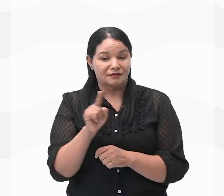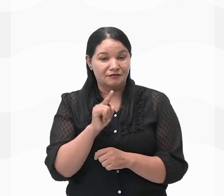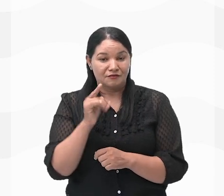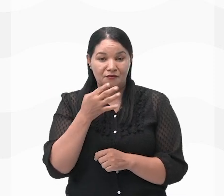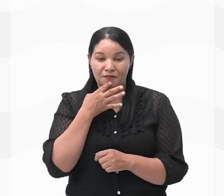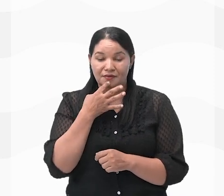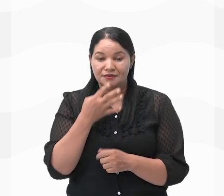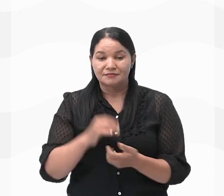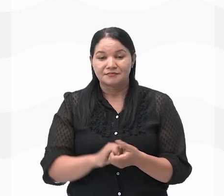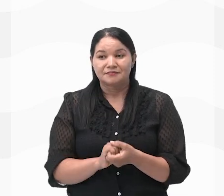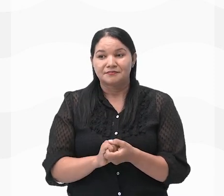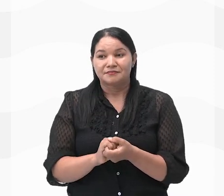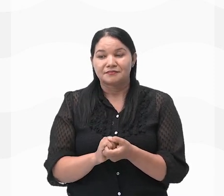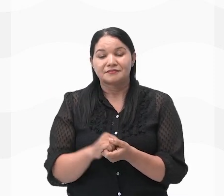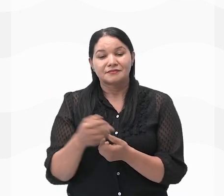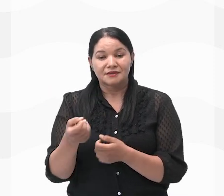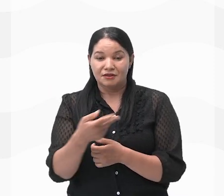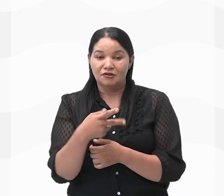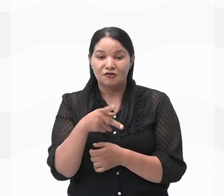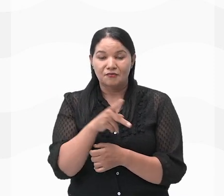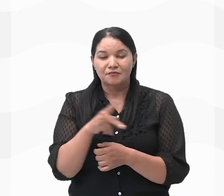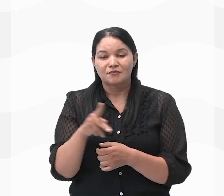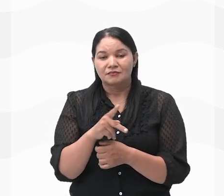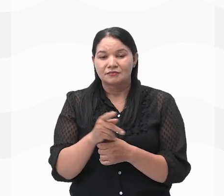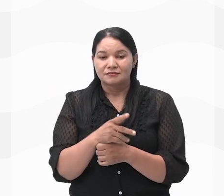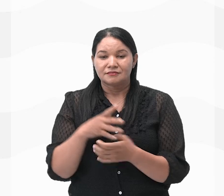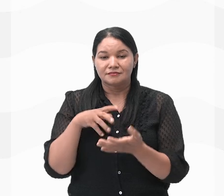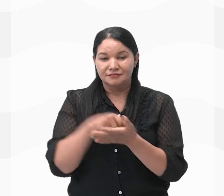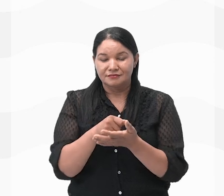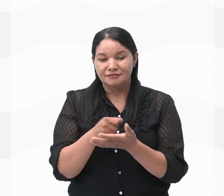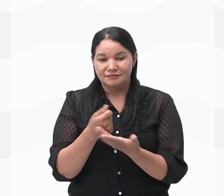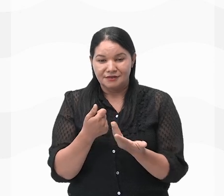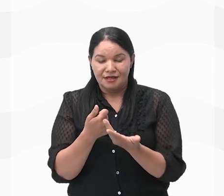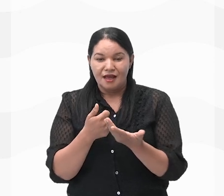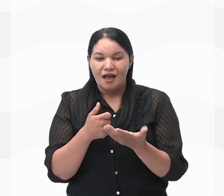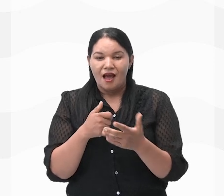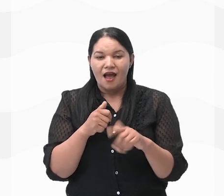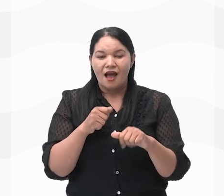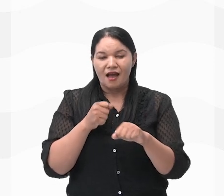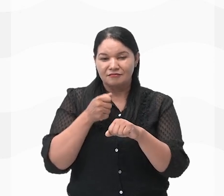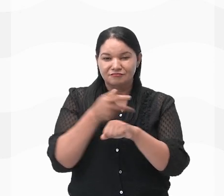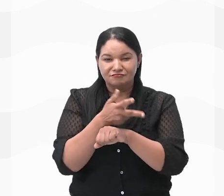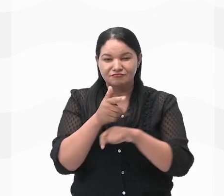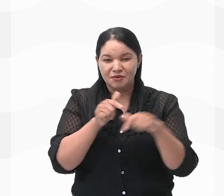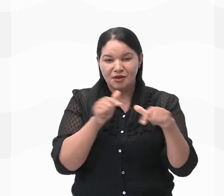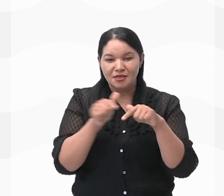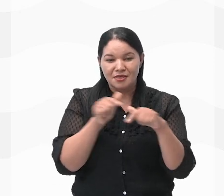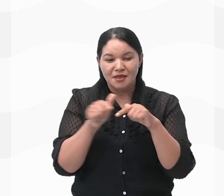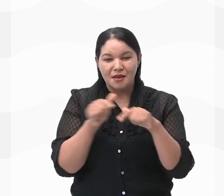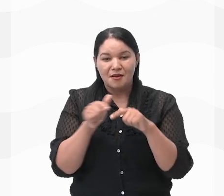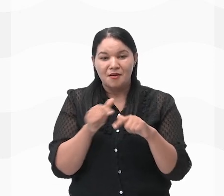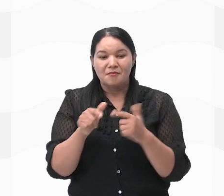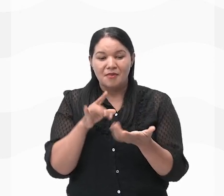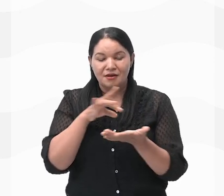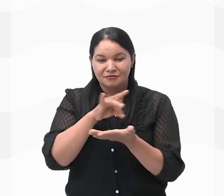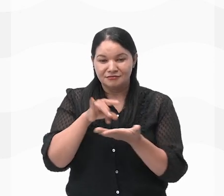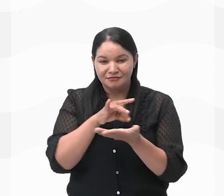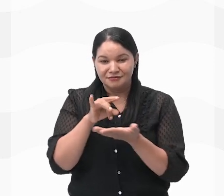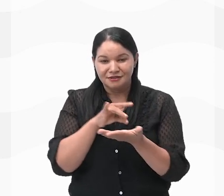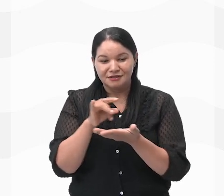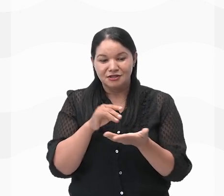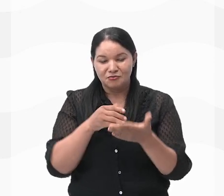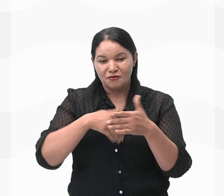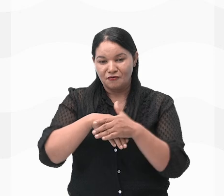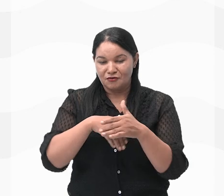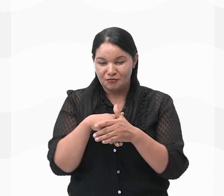nova contratada do CMA Futebol Clube. Então, primeiro percebam como a